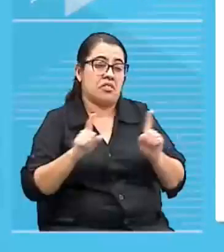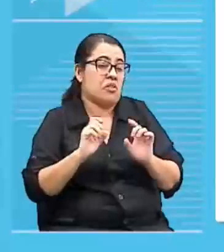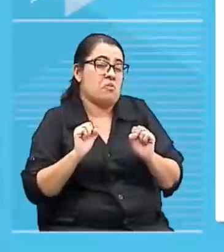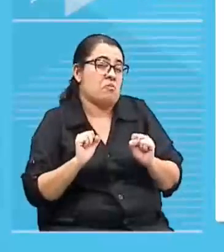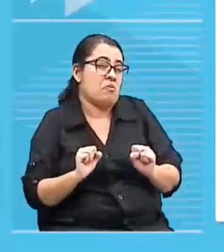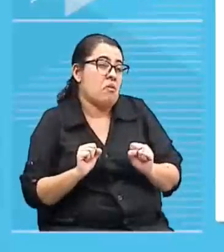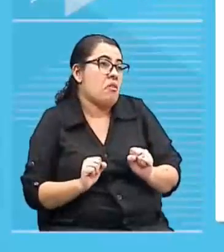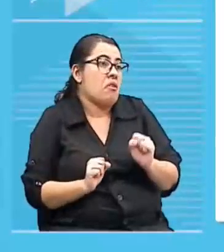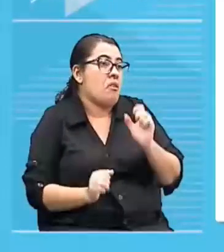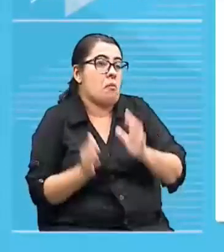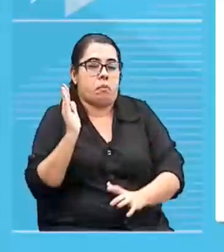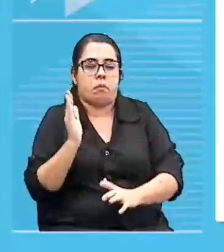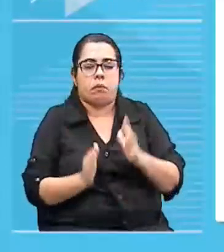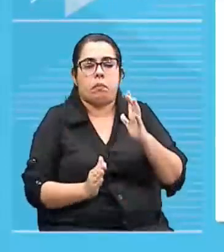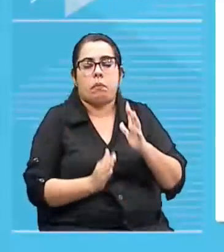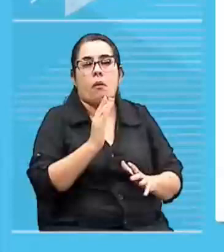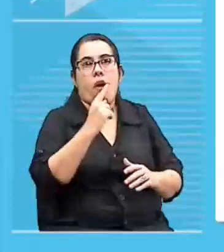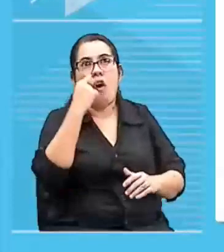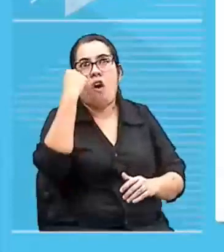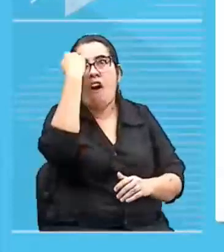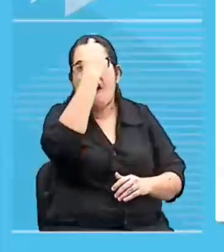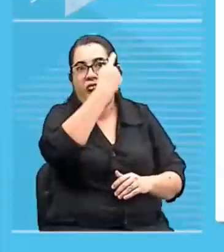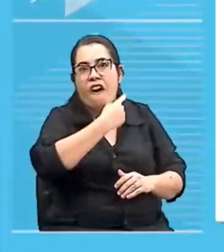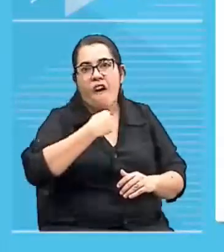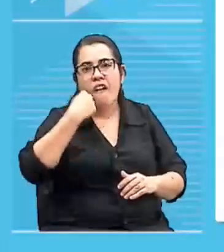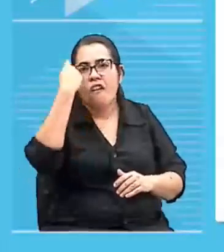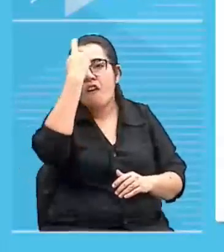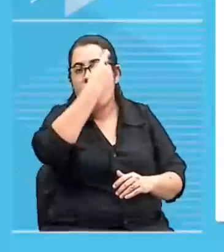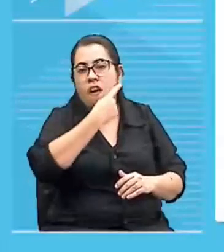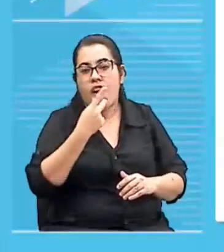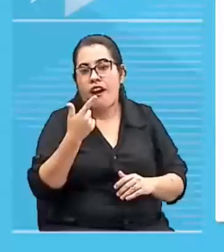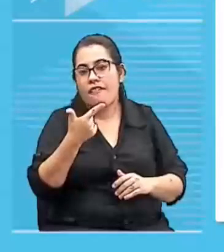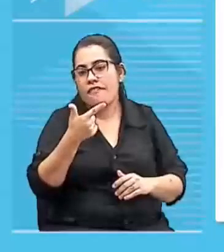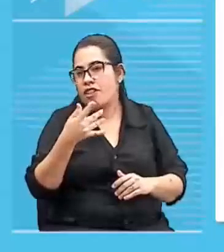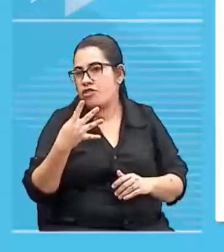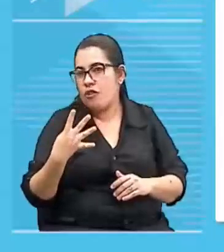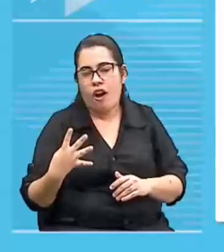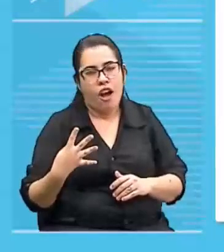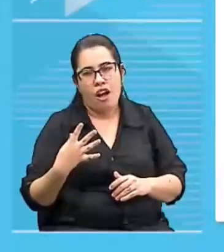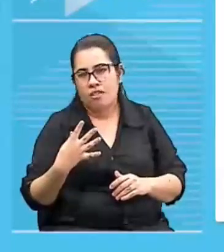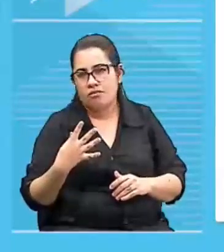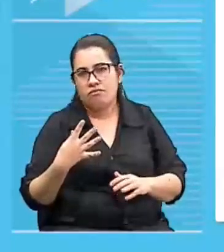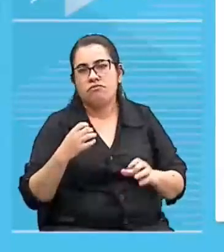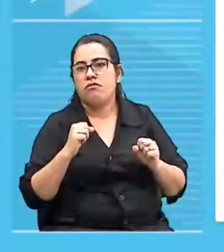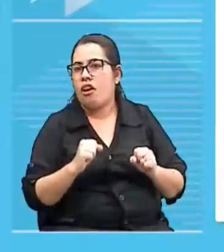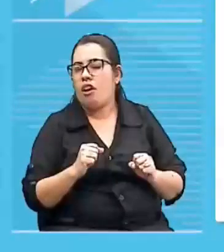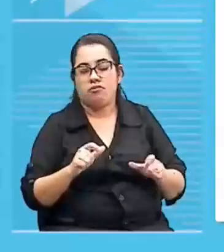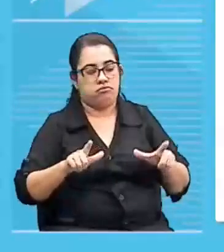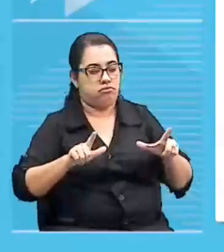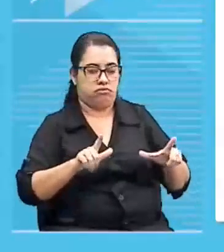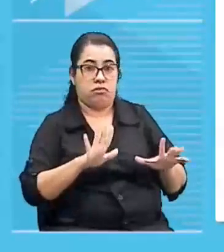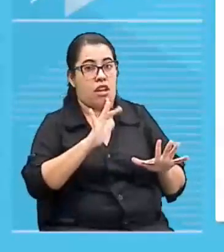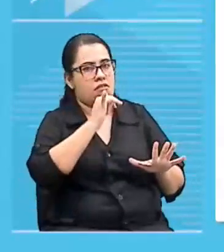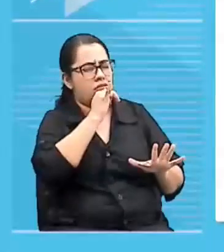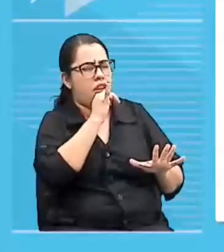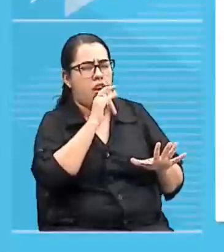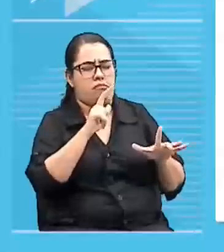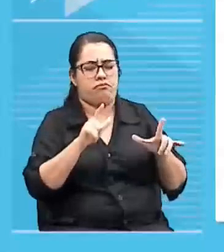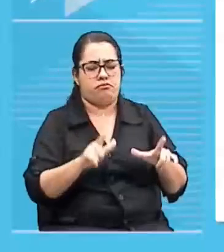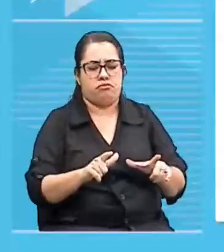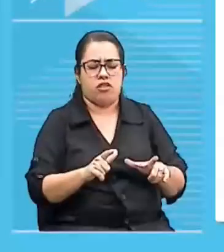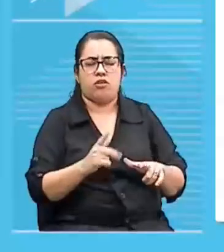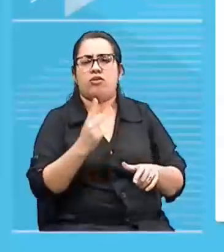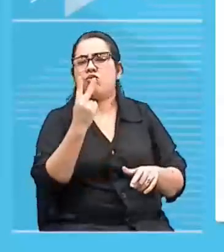robôs trabalhando 24 horas, né? Ao invés de fazer 2 placas por dia, por exemplo, estou dando só um exemplo,